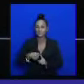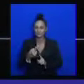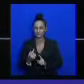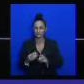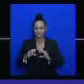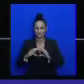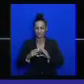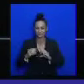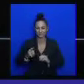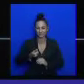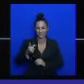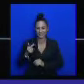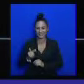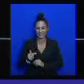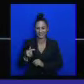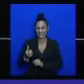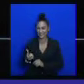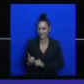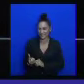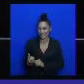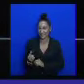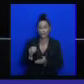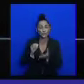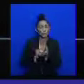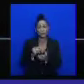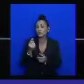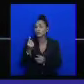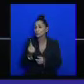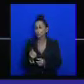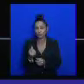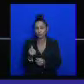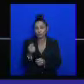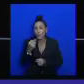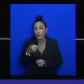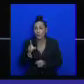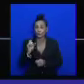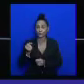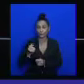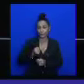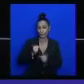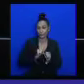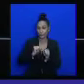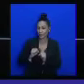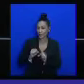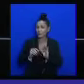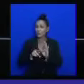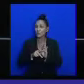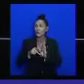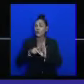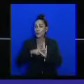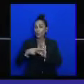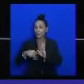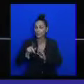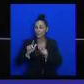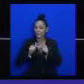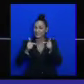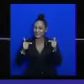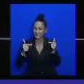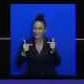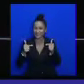chegando, 76, número 76, só falta mais um número. Último número, pode ser o seu número da sorte.